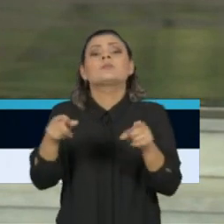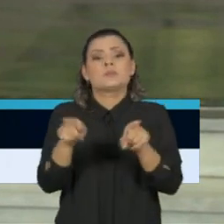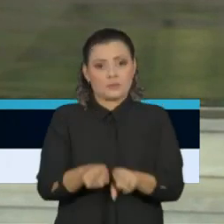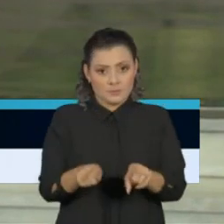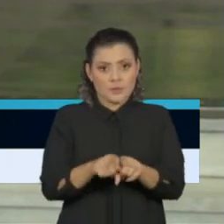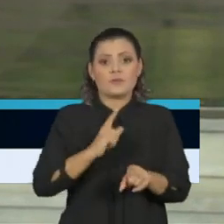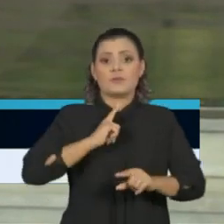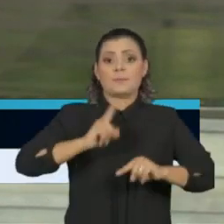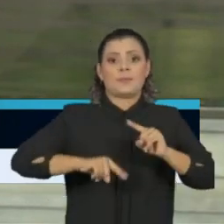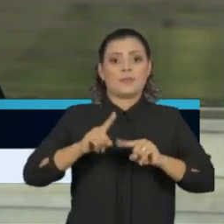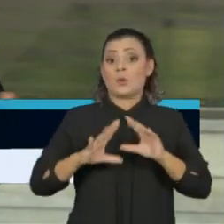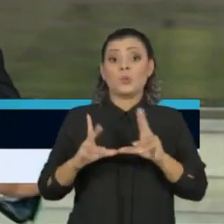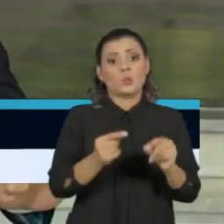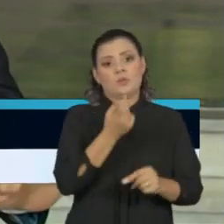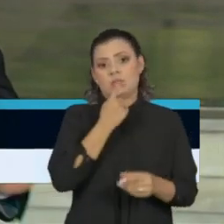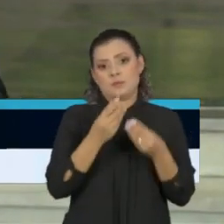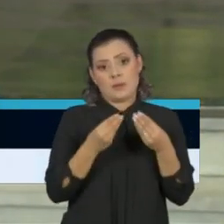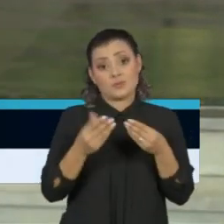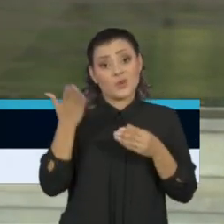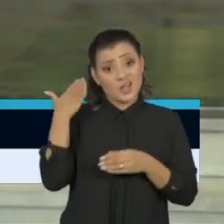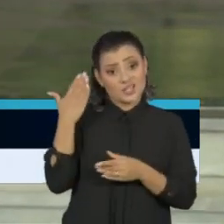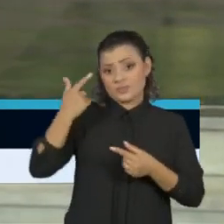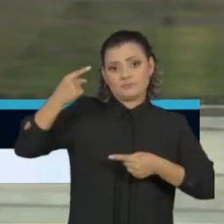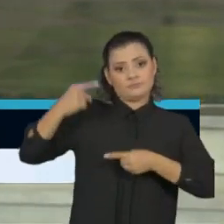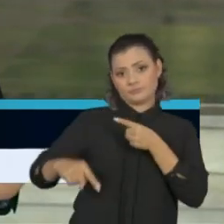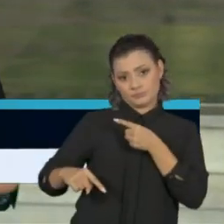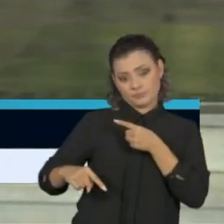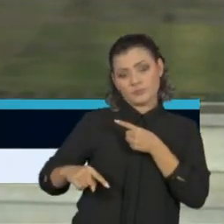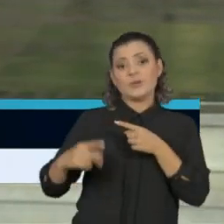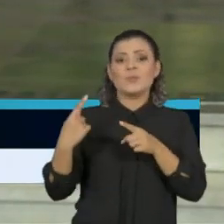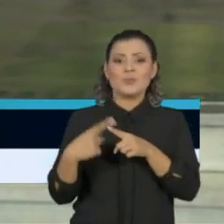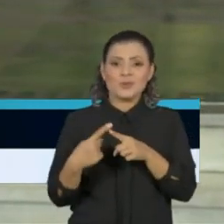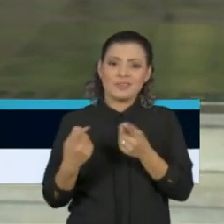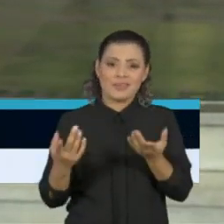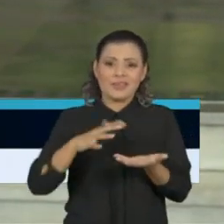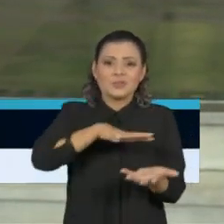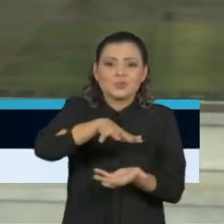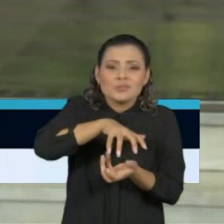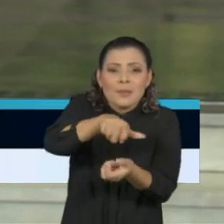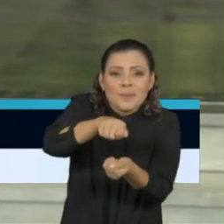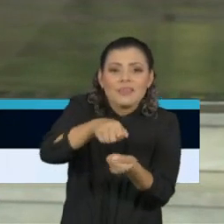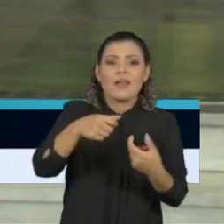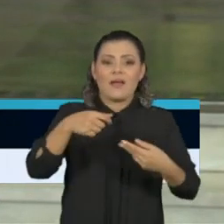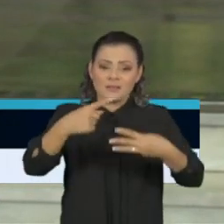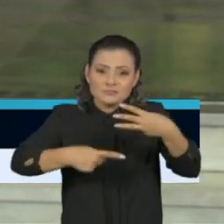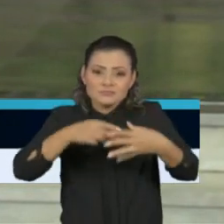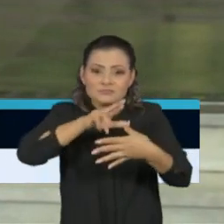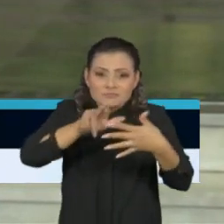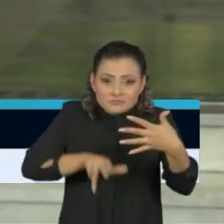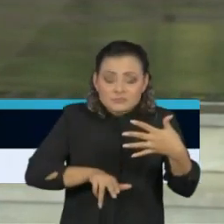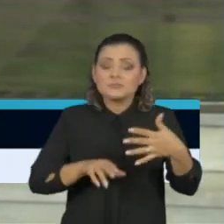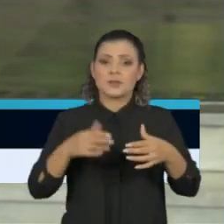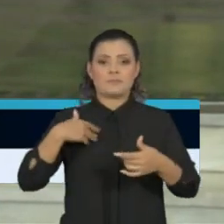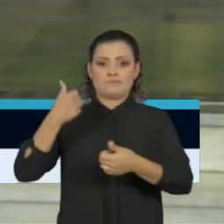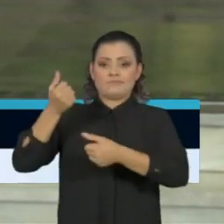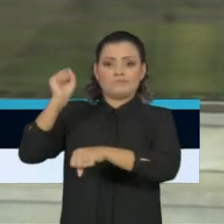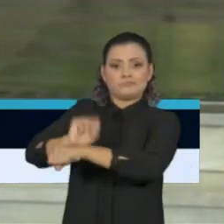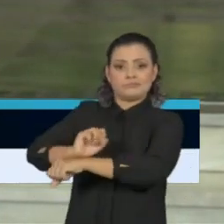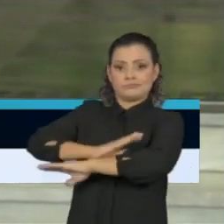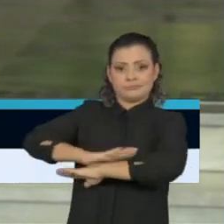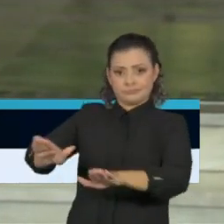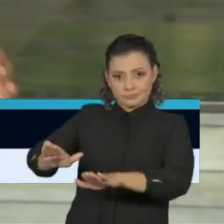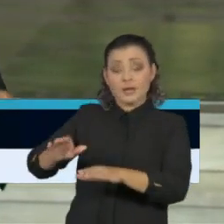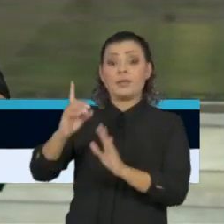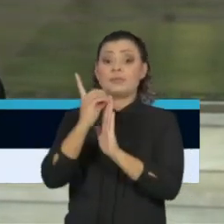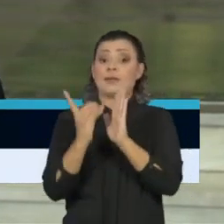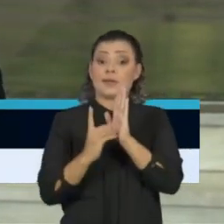o material plástico, que havia sido abolido, inclusive por razões de ordem legal, por decretos do